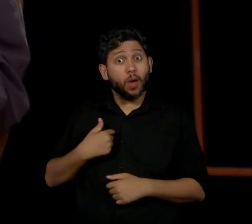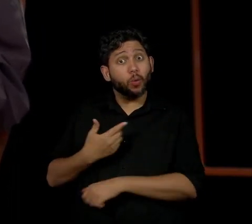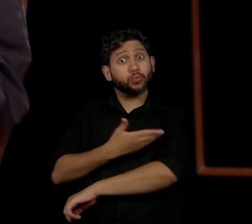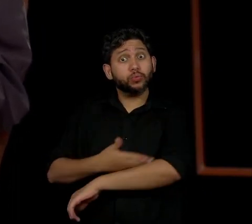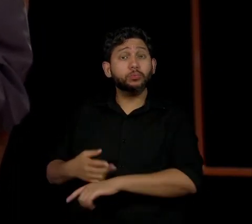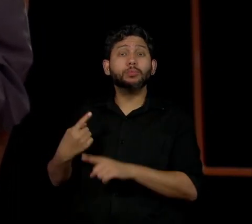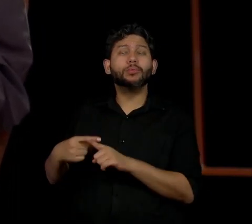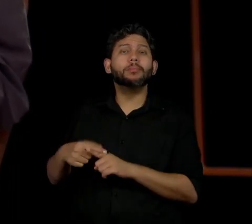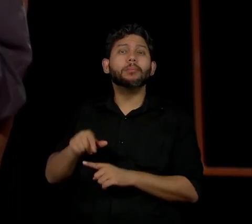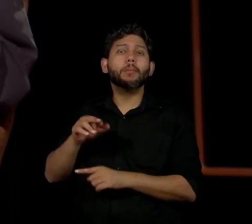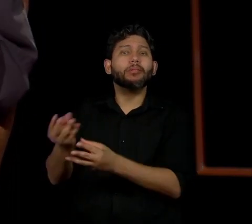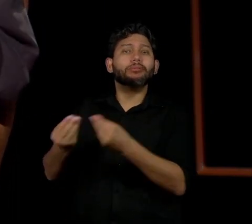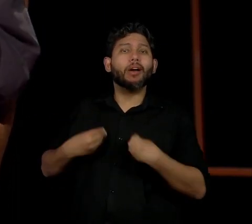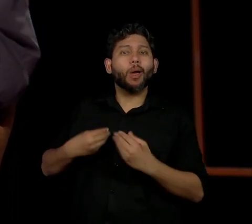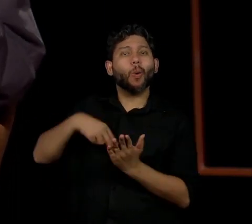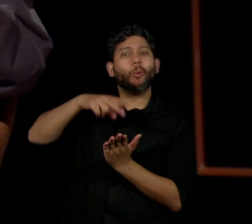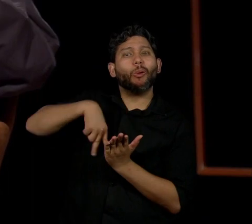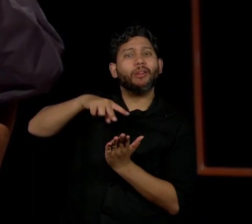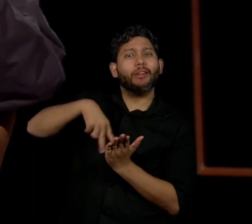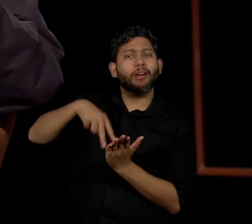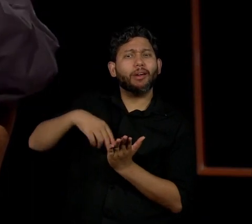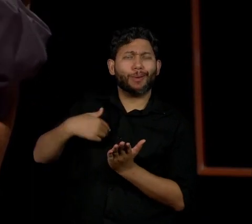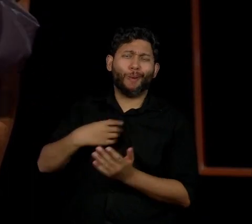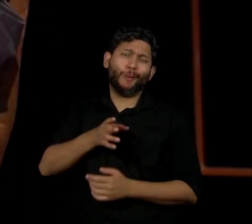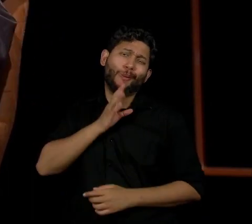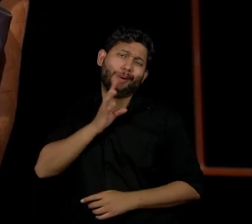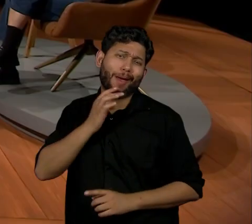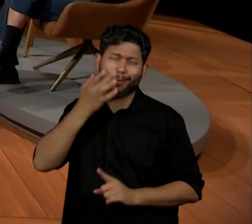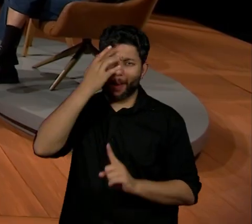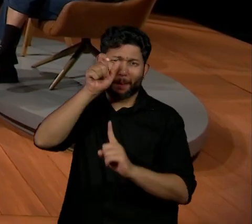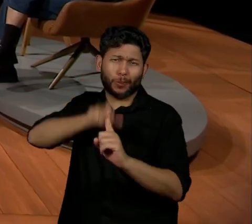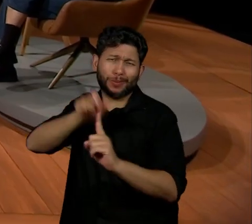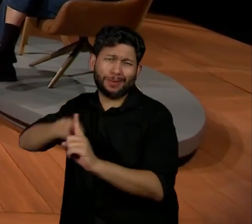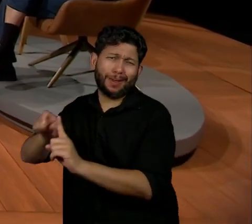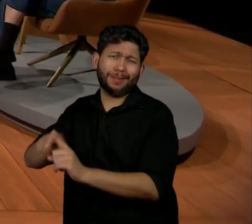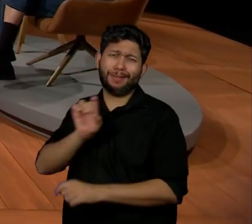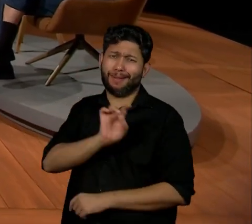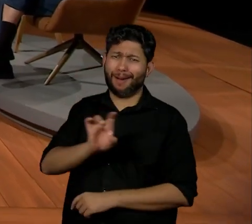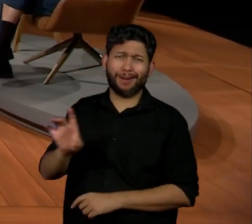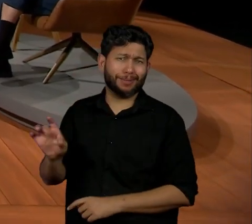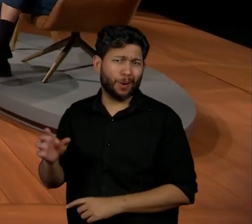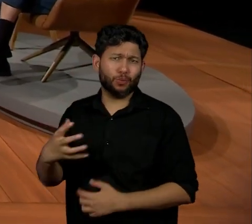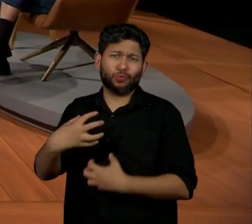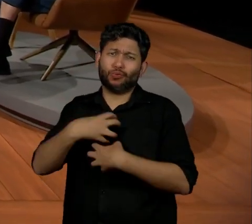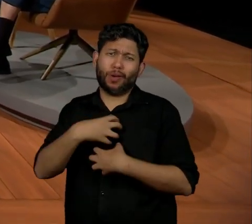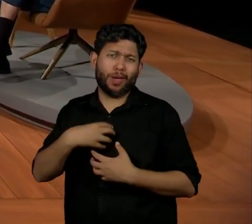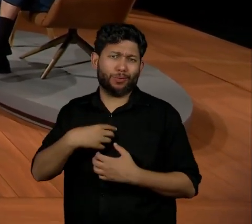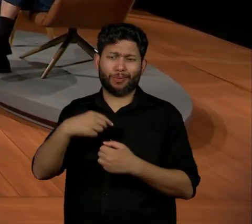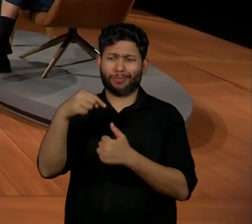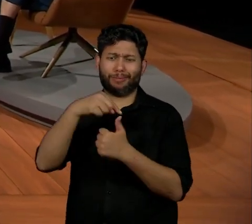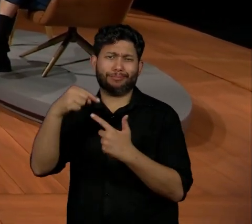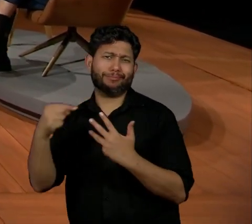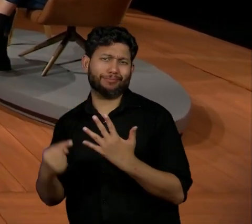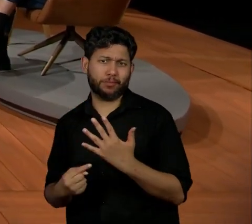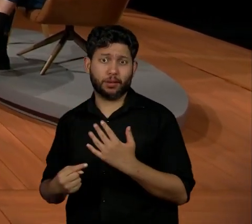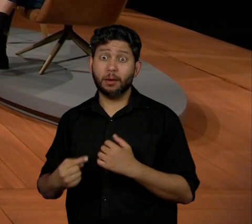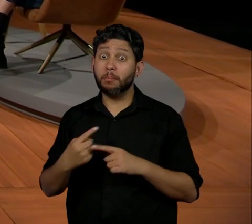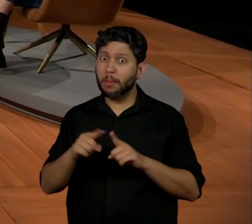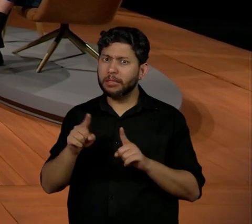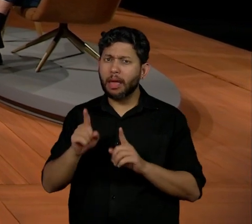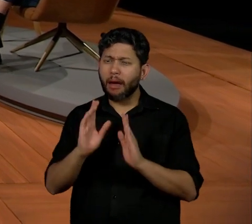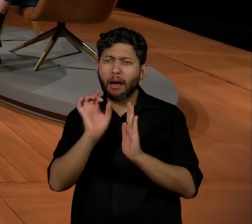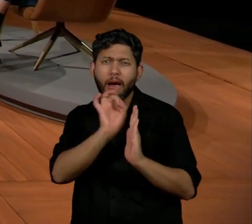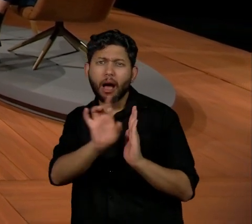gostava, então eu sabia a característica de cada personagem daquele, né? Eles são personagens bem definidos. Bem definidos,